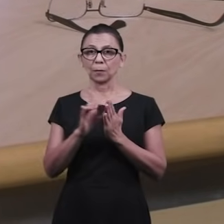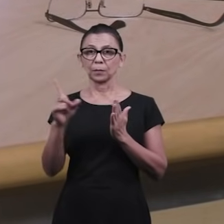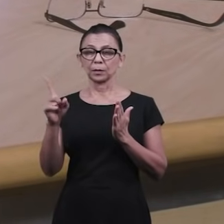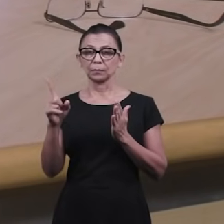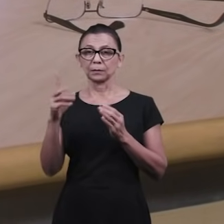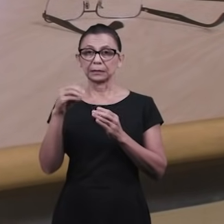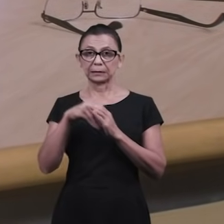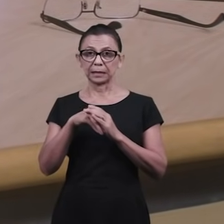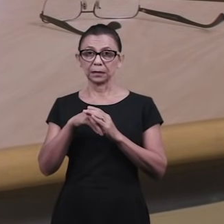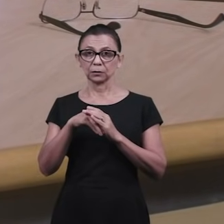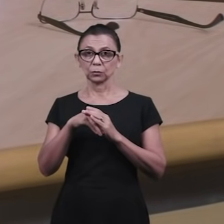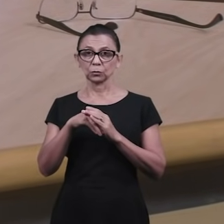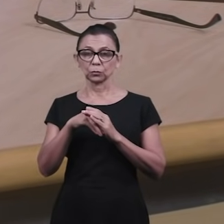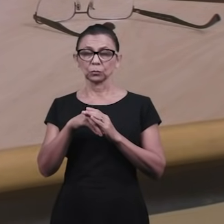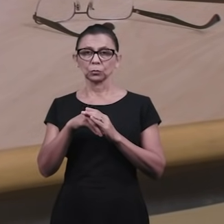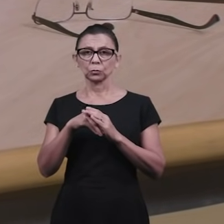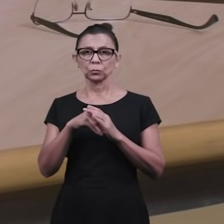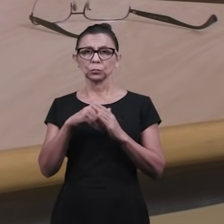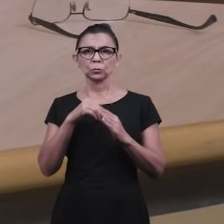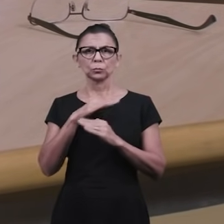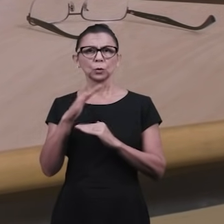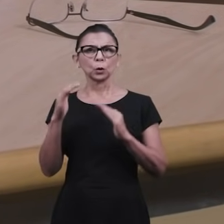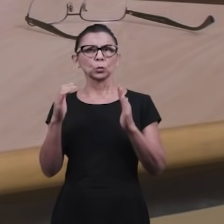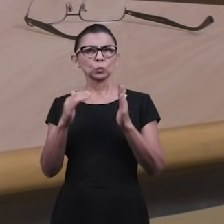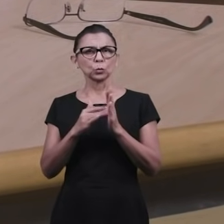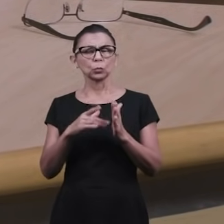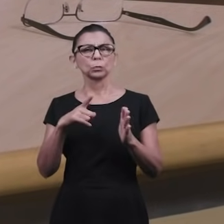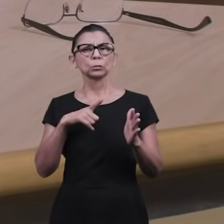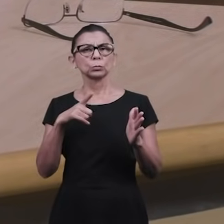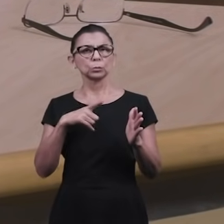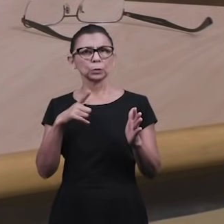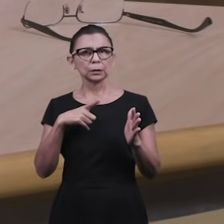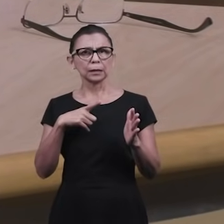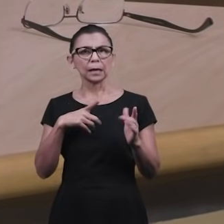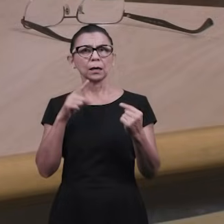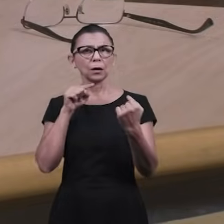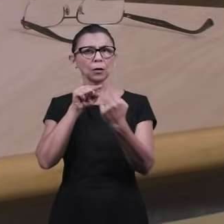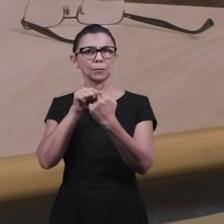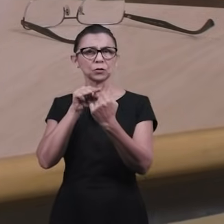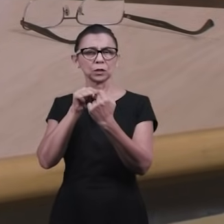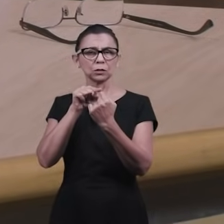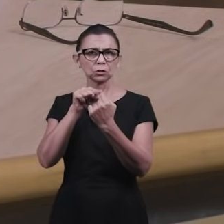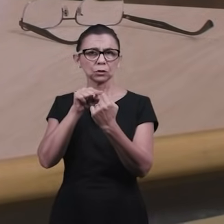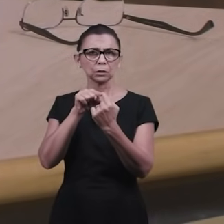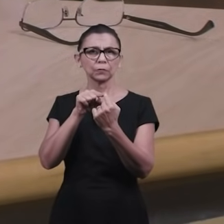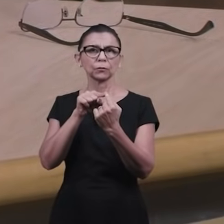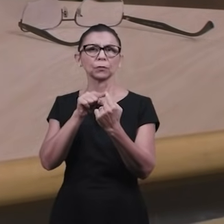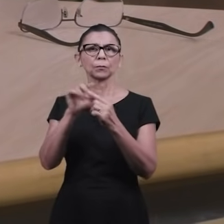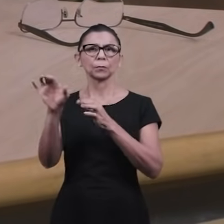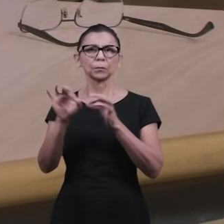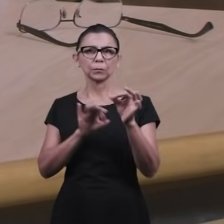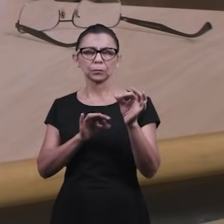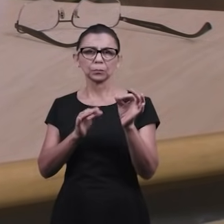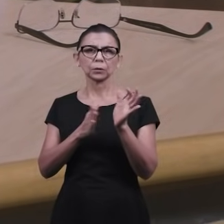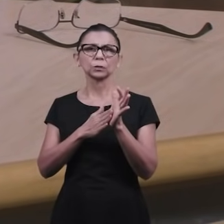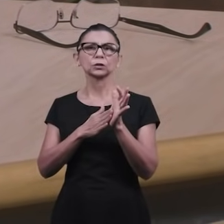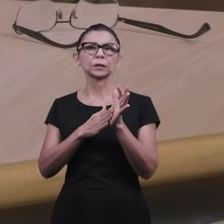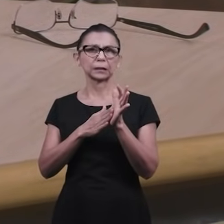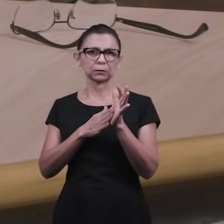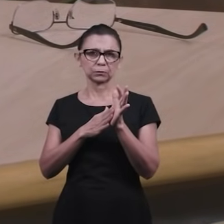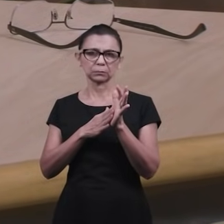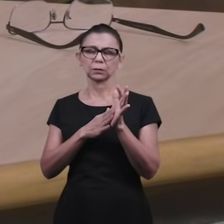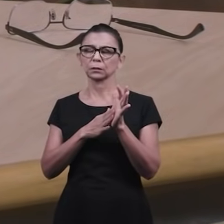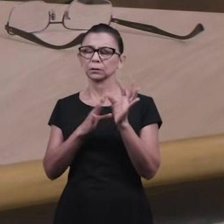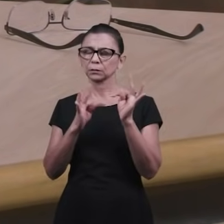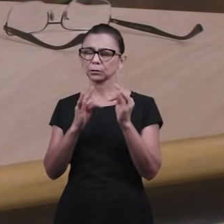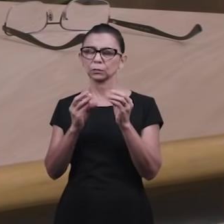significado. Eu já disse isso quando se fala sobre as leis aí, né? Há uma